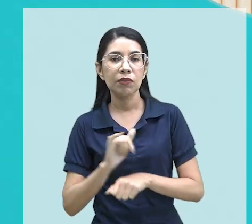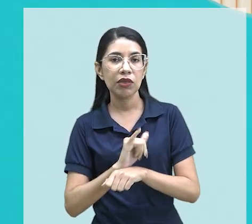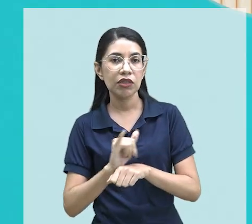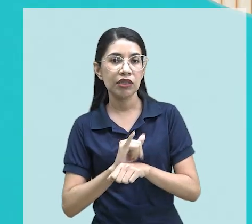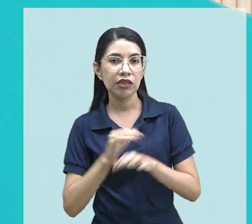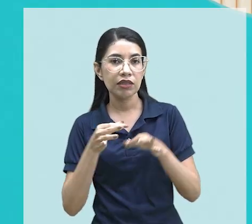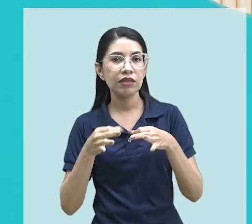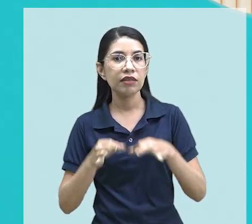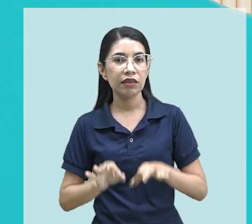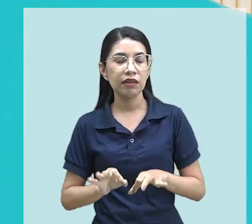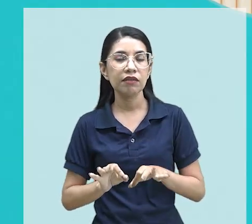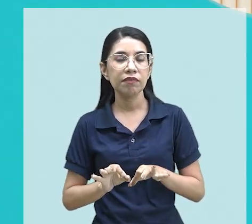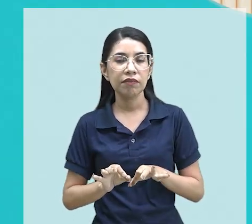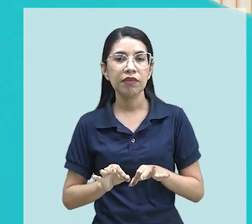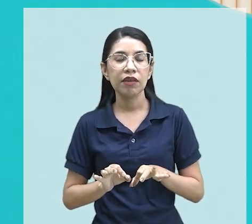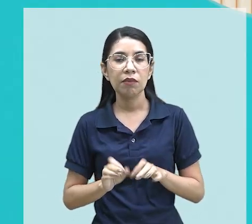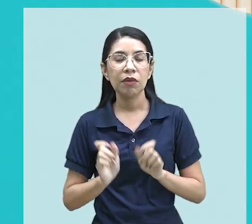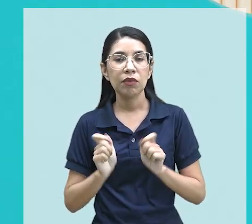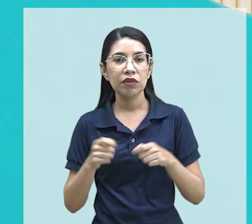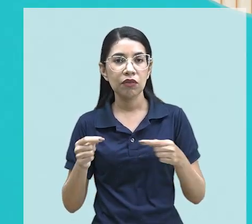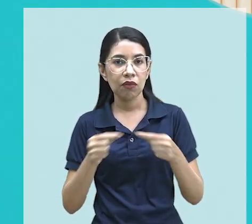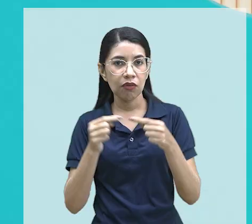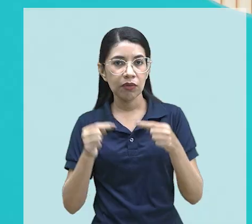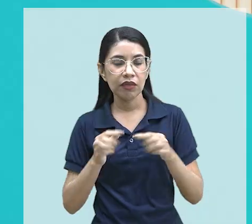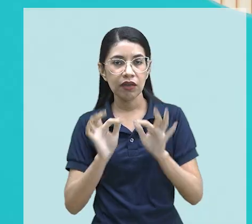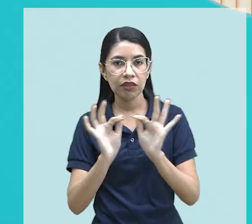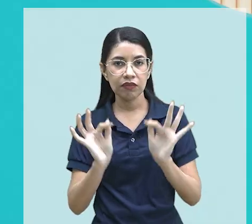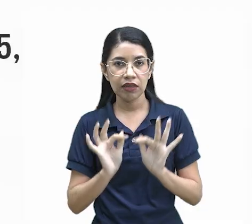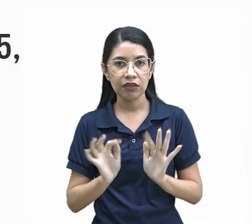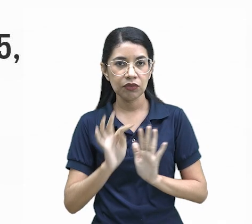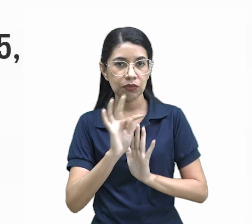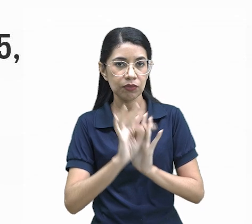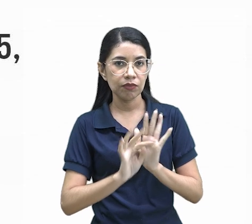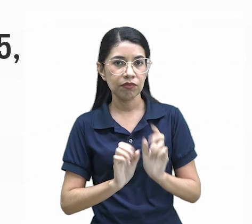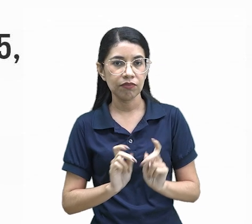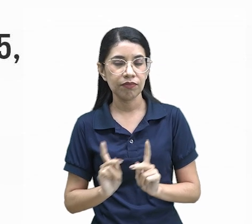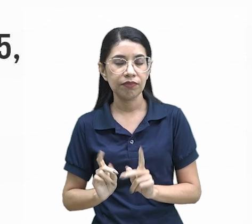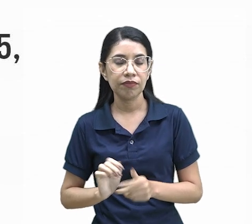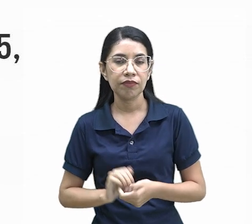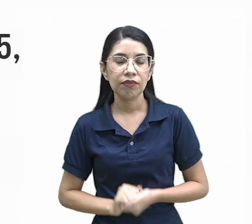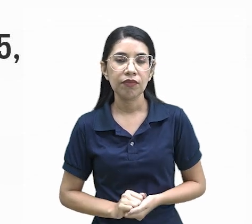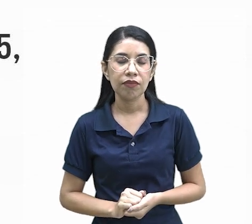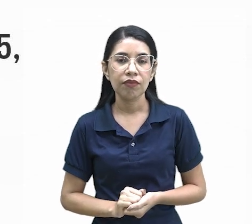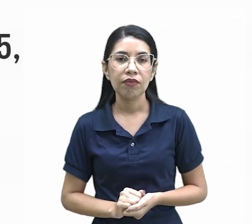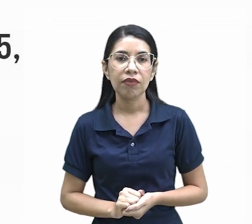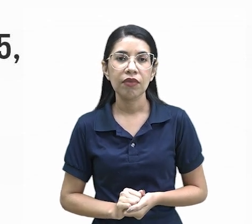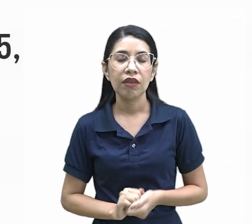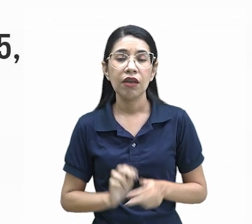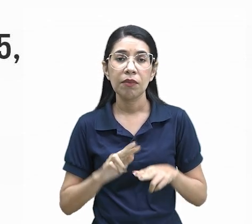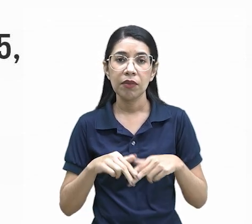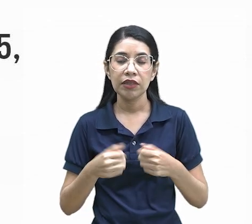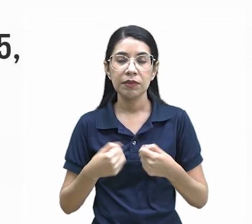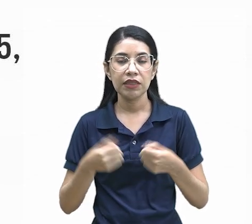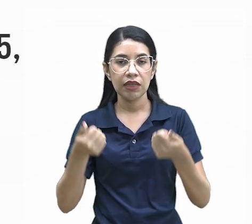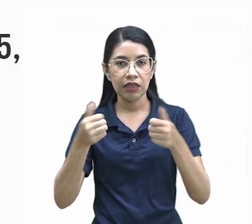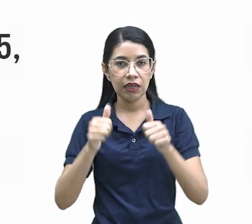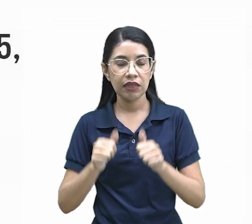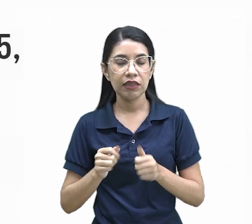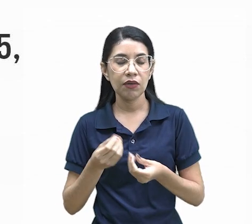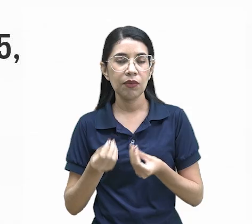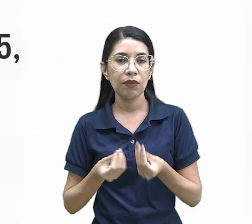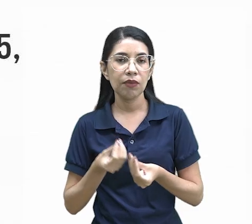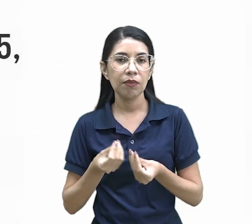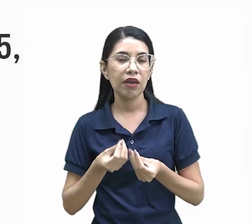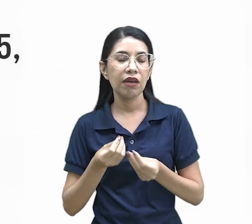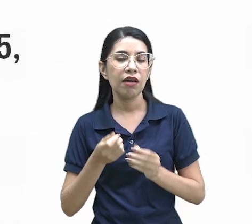Estratégia até para isso, para colocar essas frases dentro do seu texto, tá bom? Vamos continuar. Para isso, nós vamos analisar então a redação